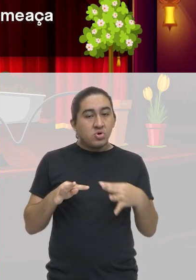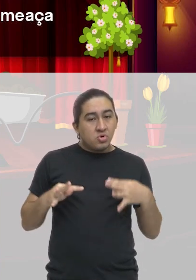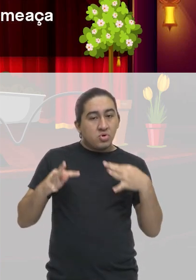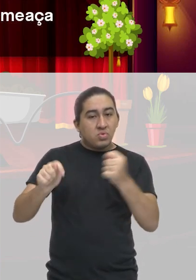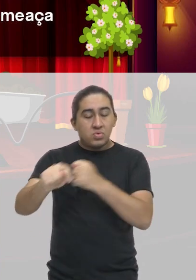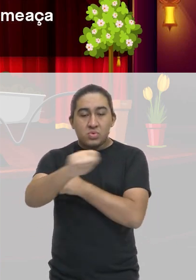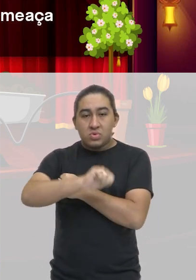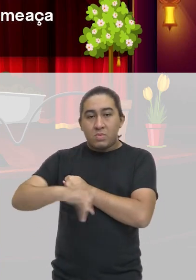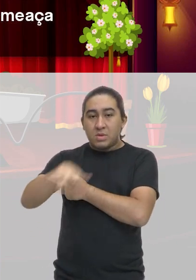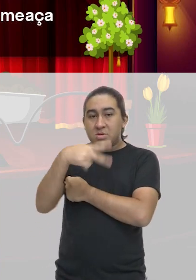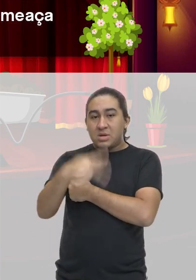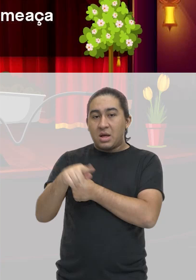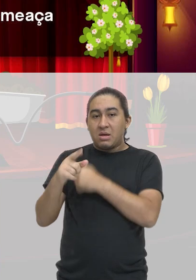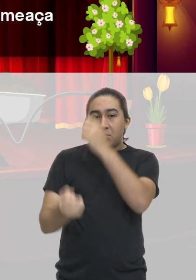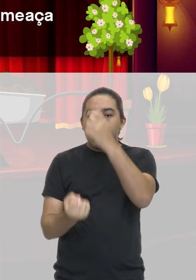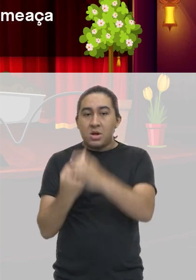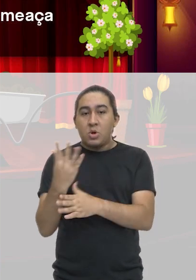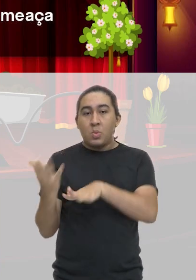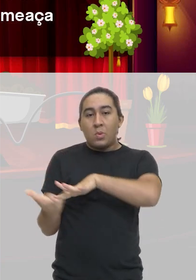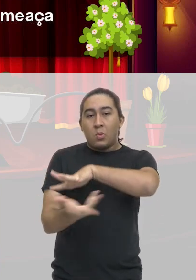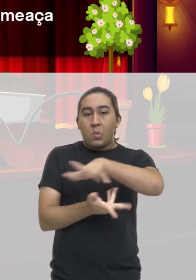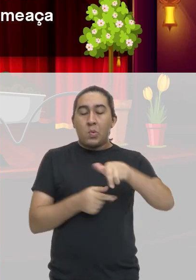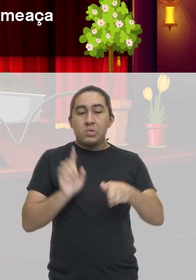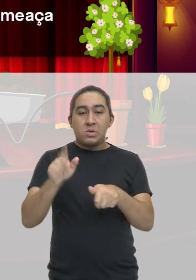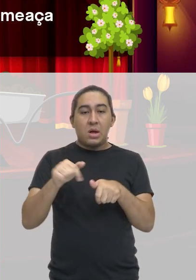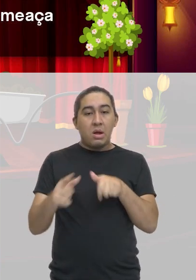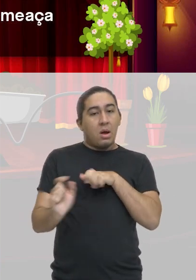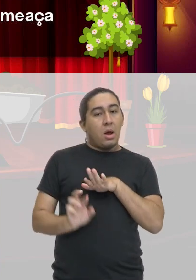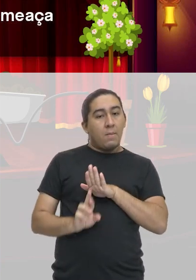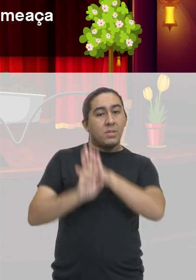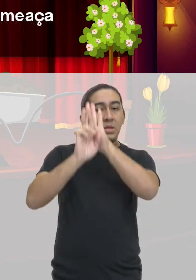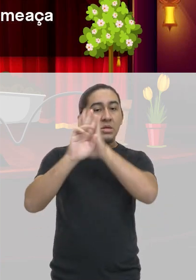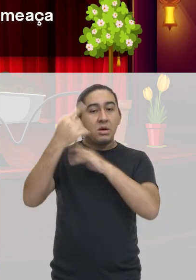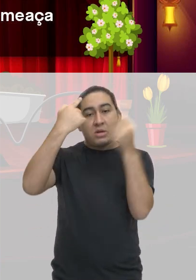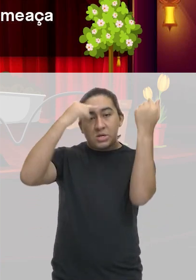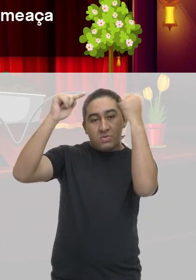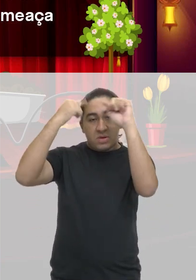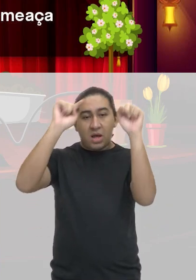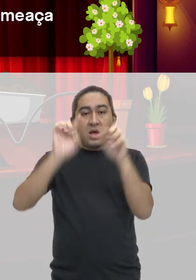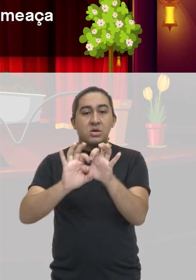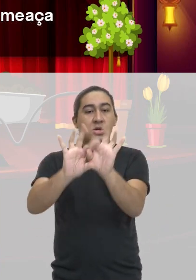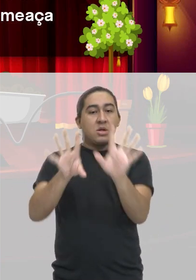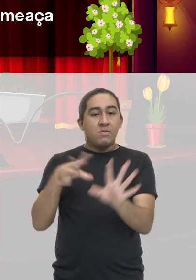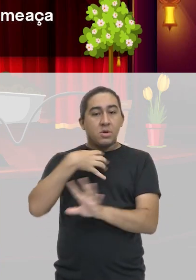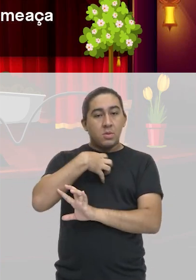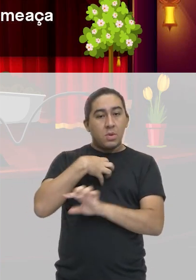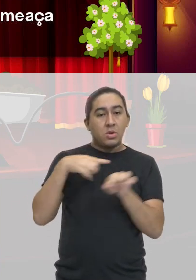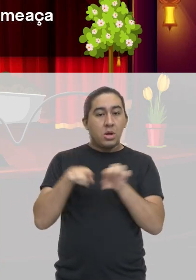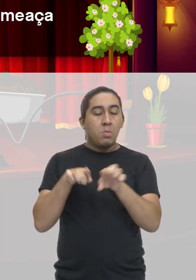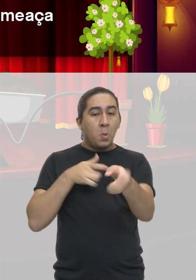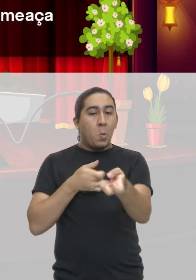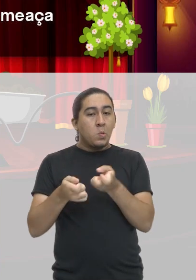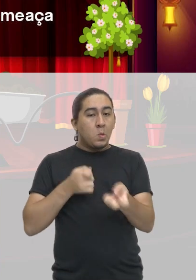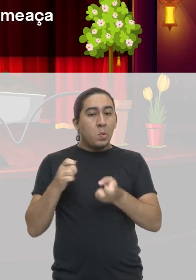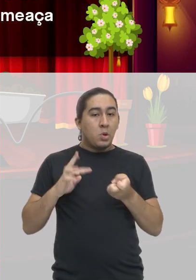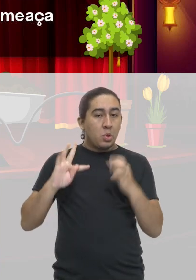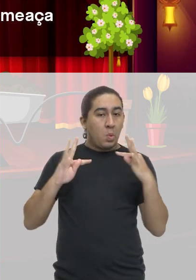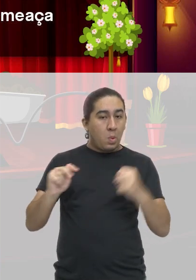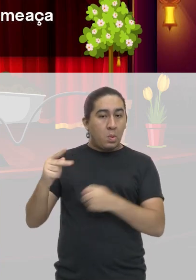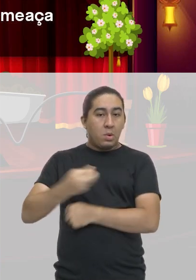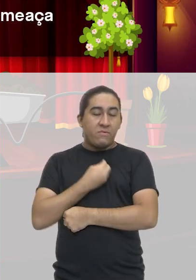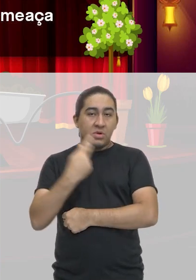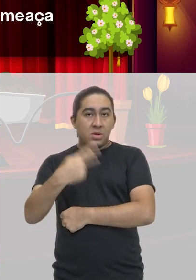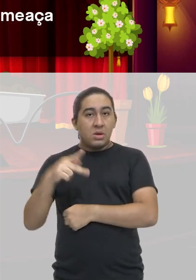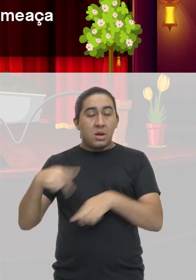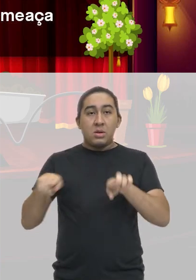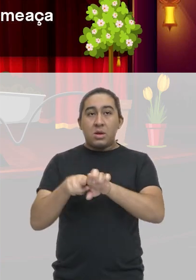redor. Criando o próprio mundo, ela representa a criatividade, a independência e o controle sobre sua vida, mas